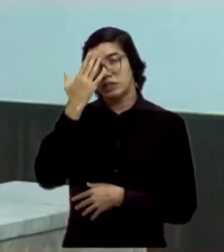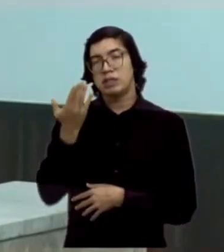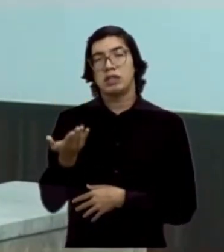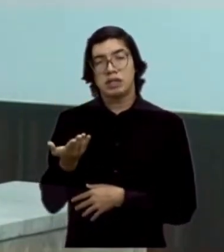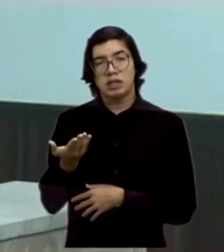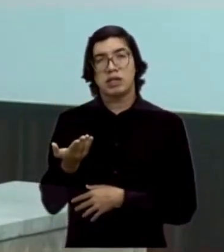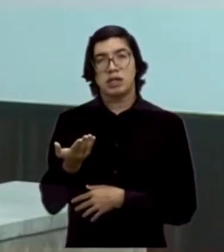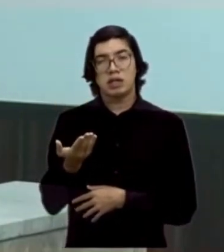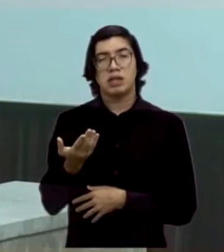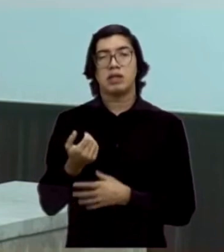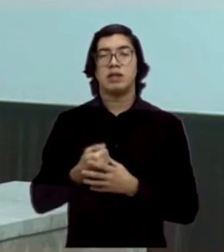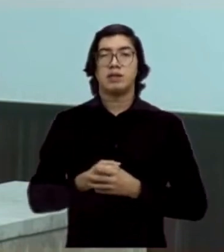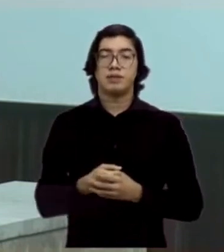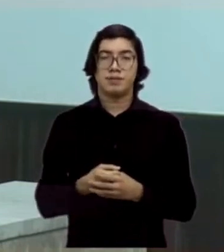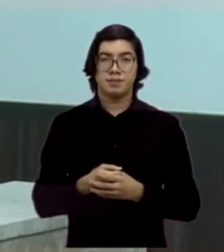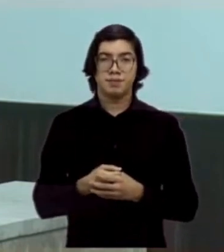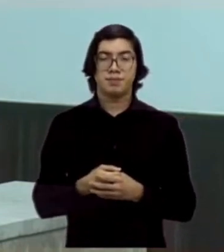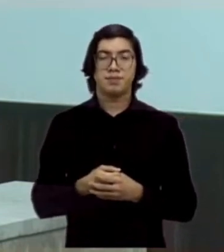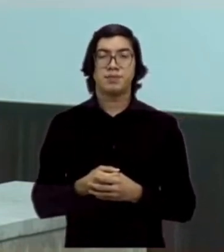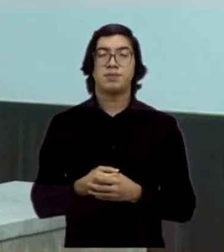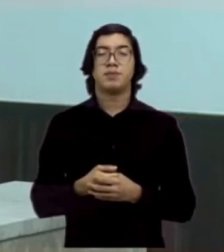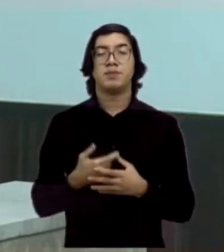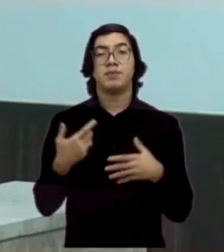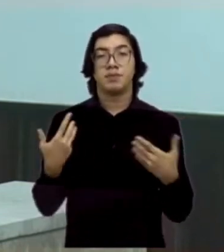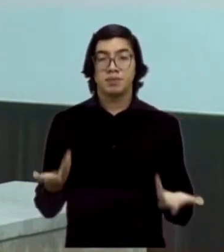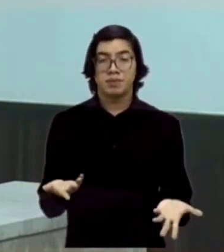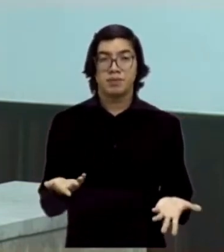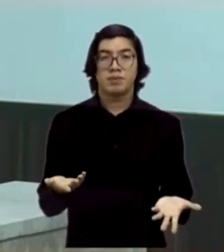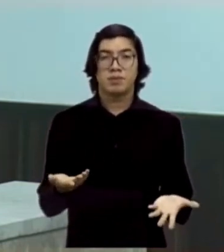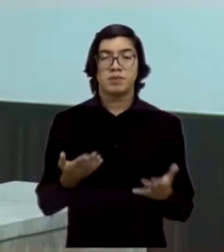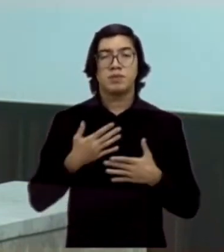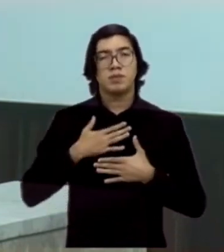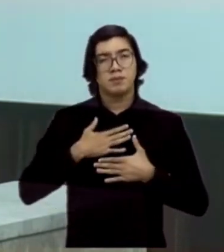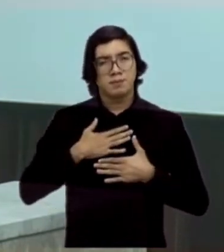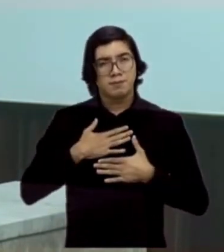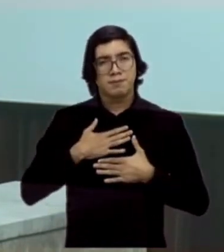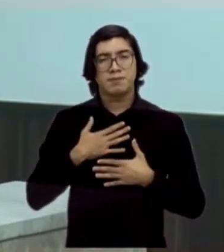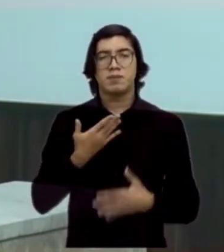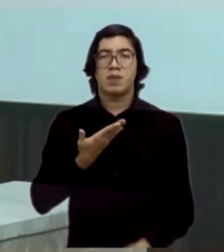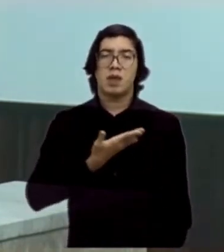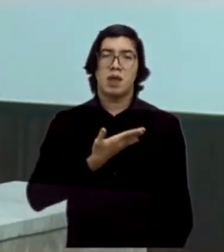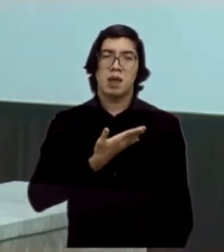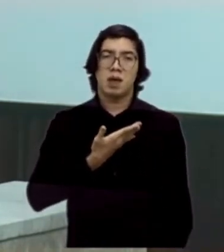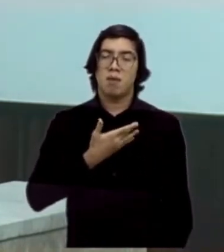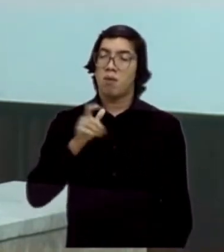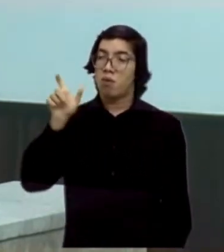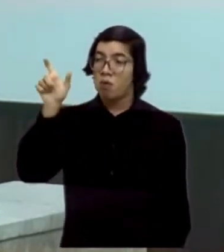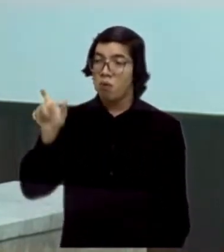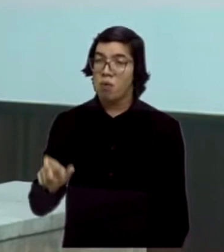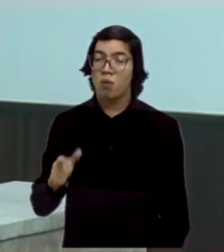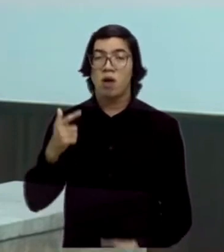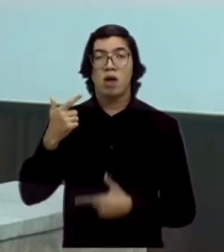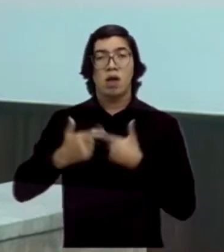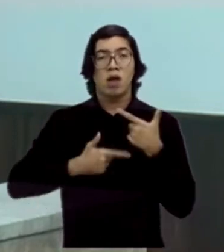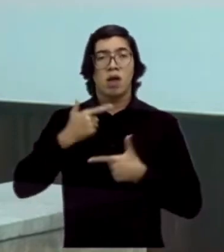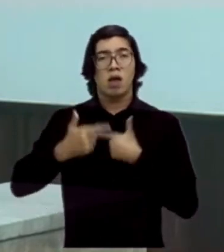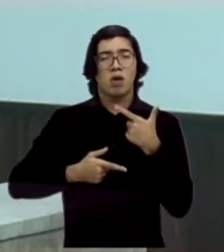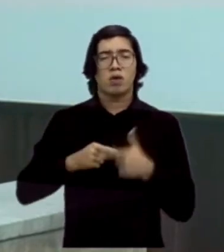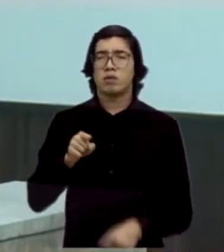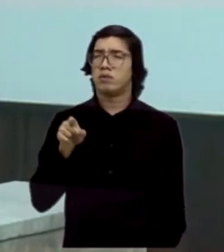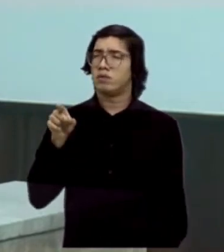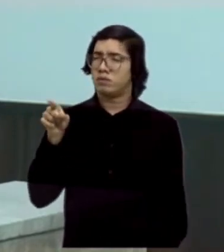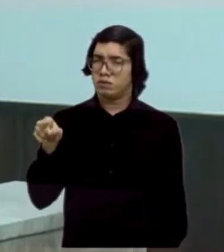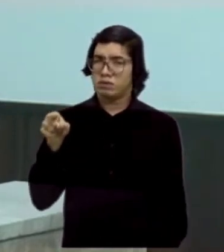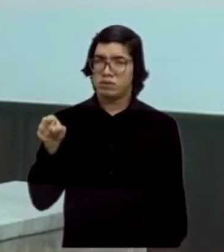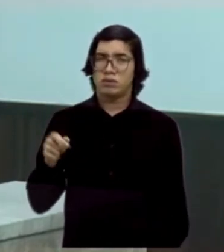lamento muito com o meu amigo, que eu quero muito bem, que é um cara trabalhador, tal qual o Zier, é outro cara